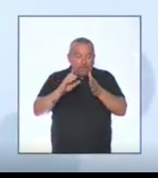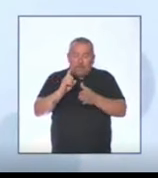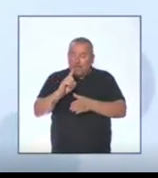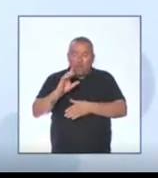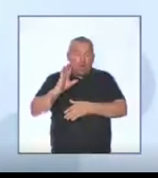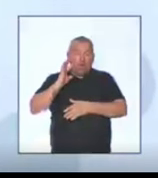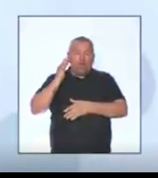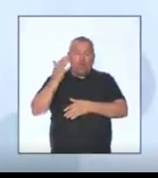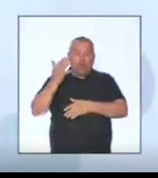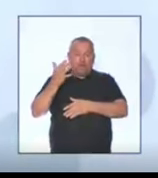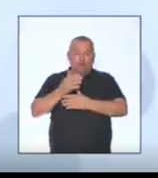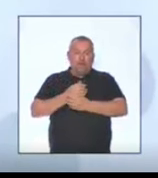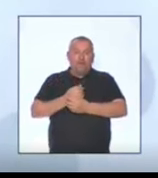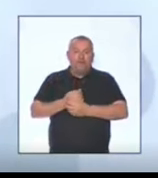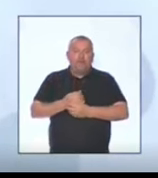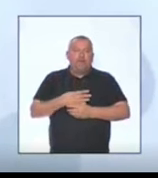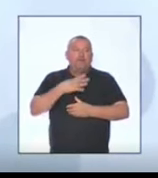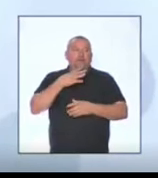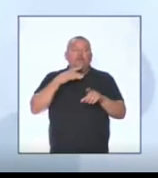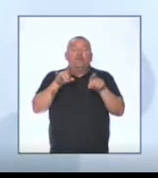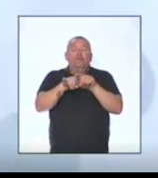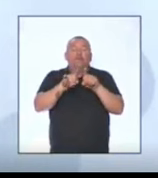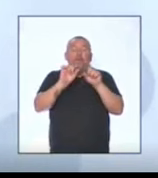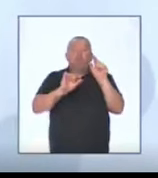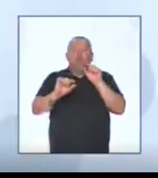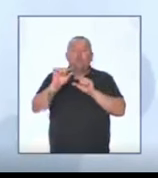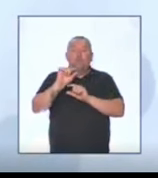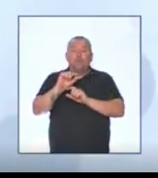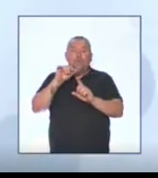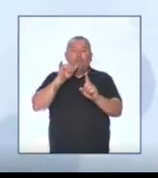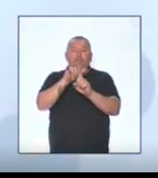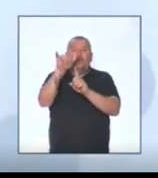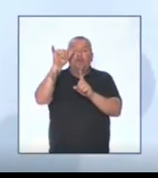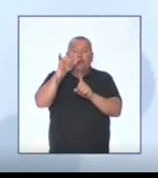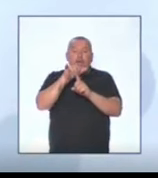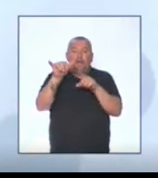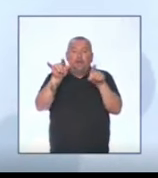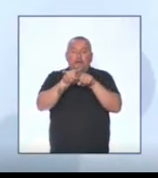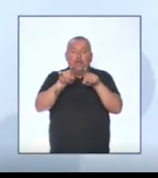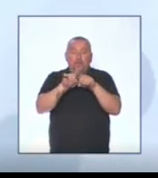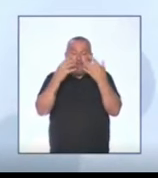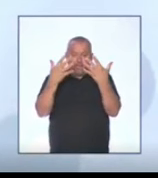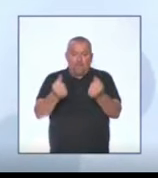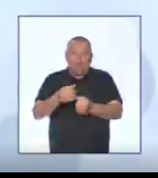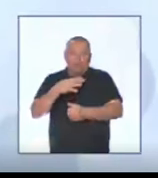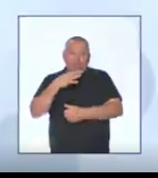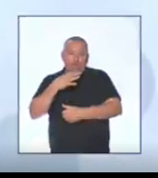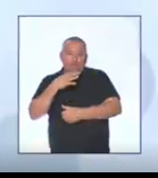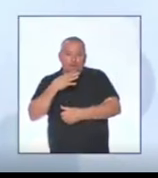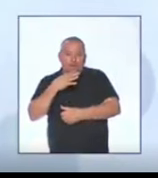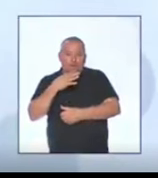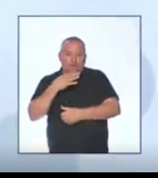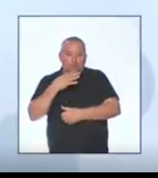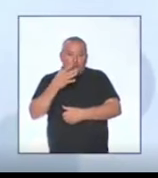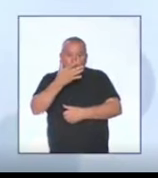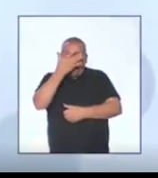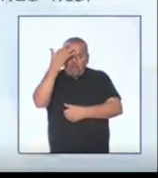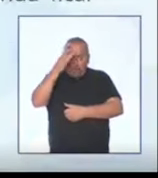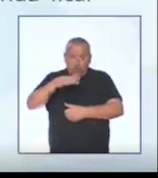ocorra. Conhecemos um pouquinho então do que é essa ação do cyberbullying e vamos conhecer então que para